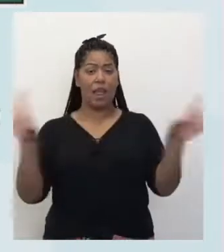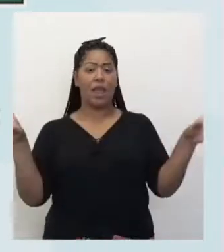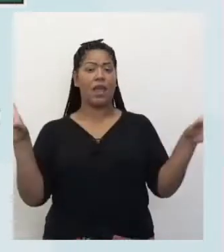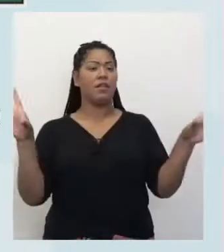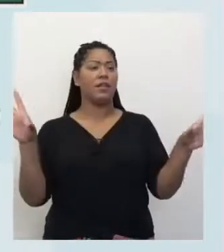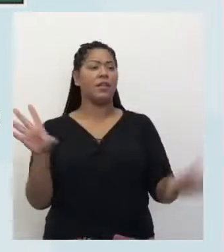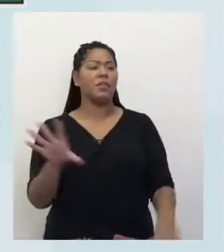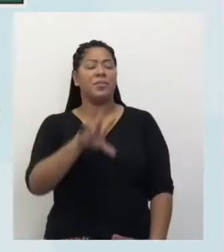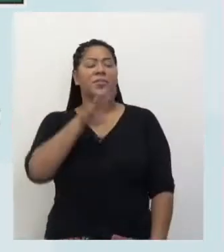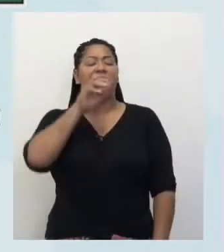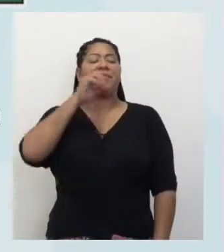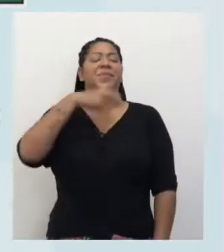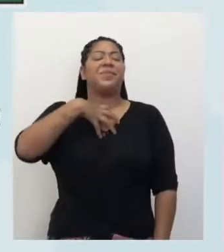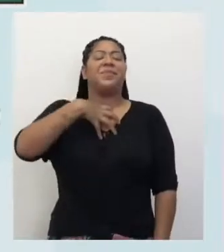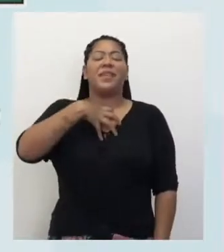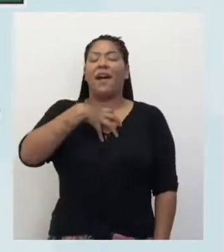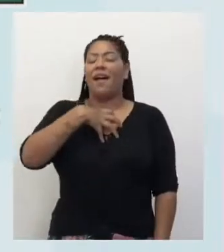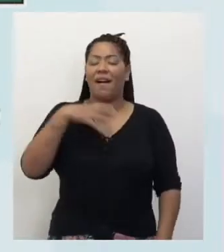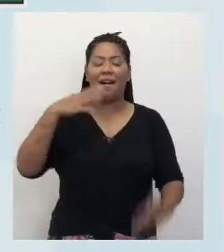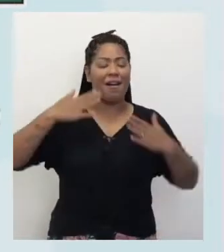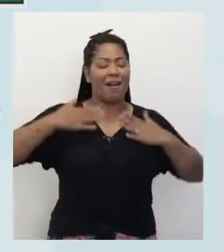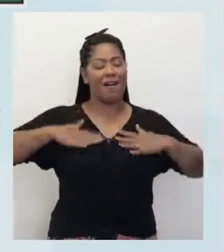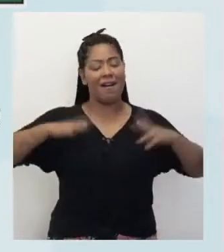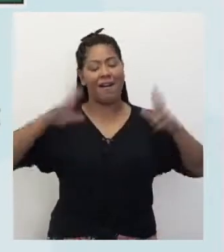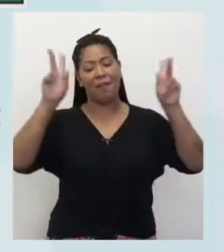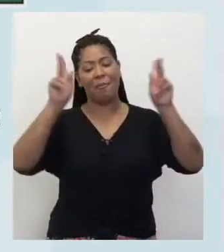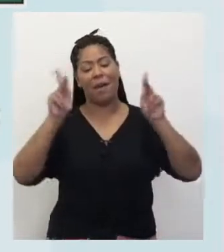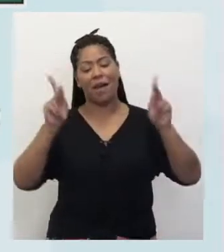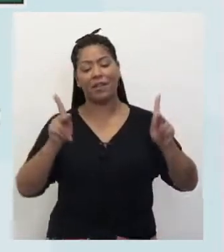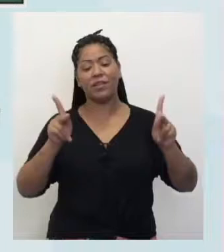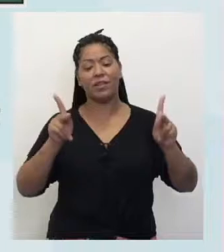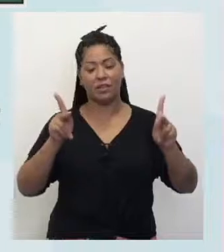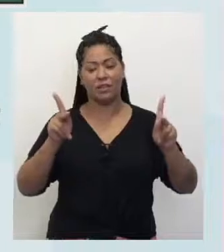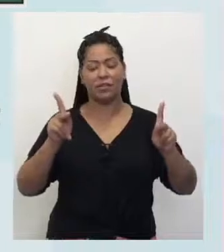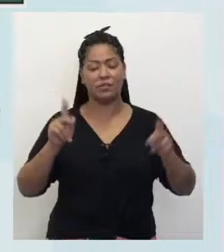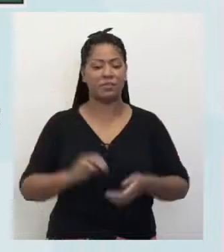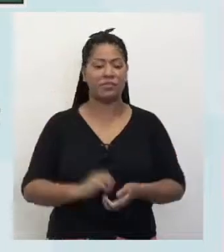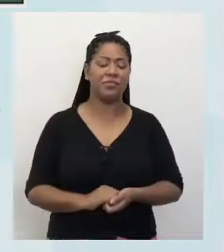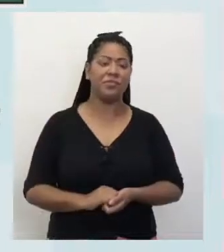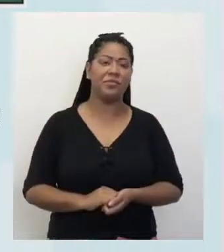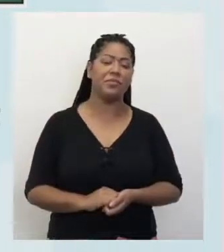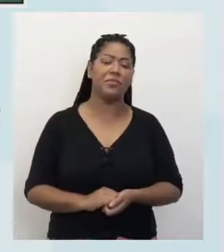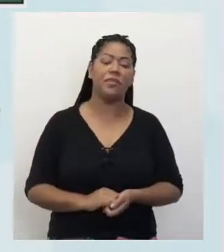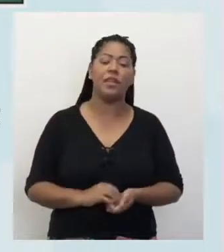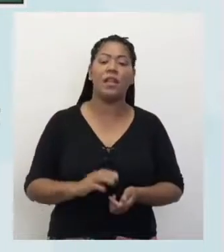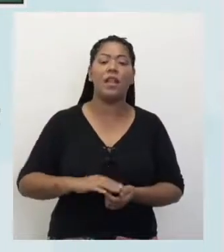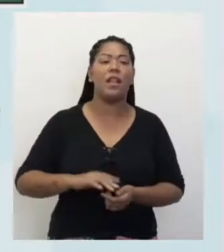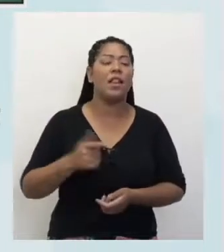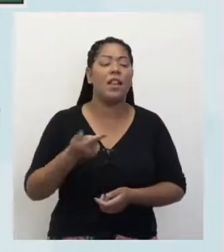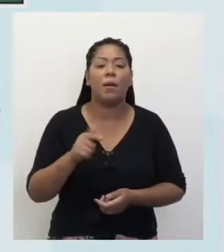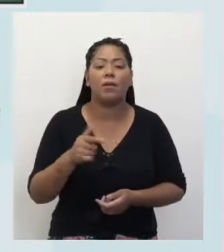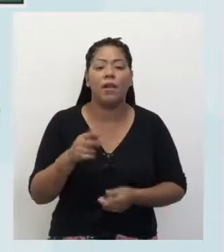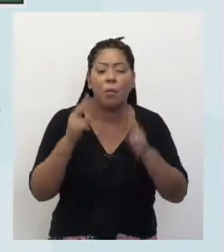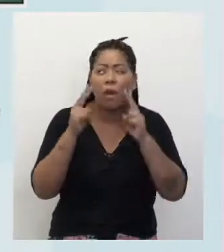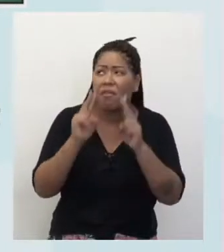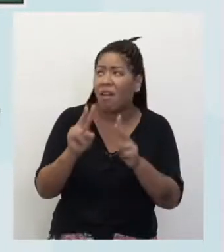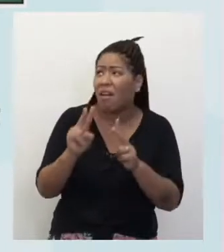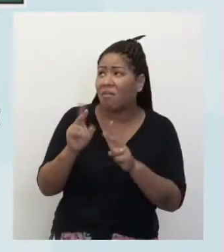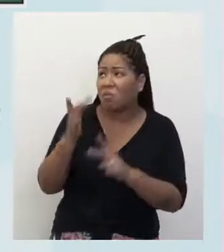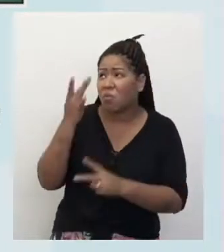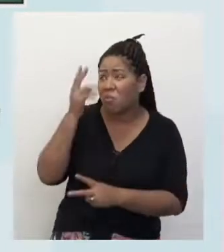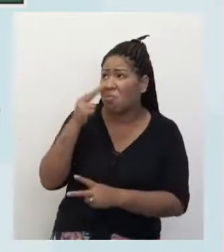respiro, né? Da suavidade. São várias possibilidades, né? Não tem como eu olhar para aquilo e falar assim, o que você pensa sobre aquilo? Ah, não penso